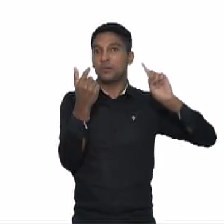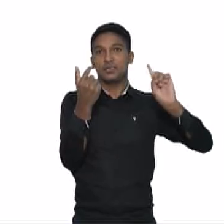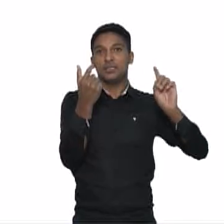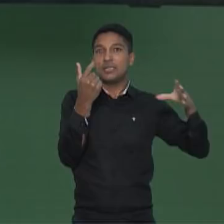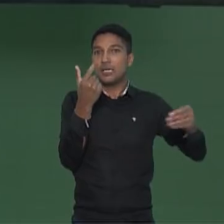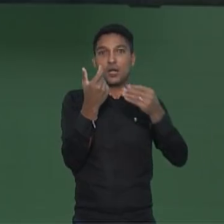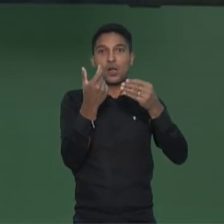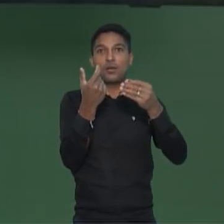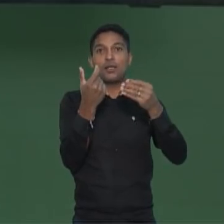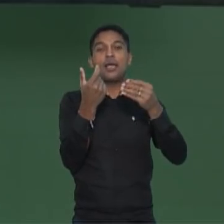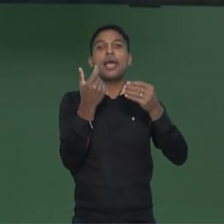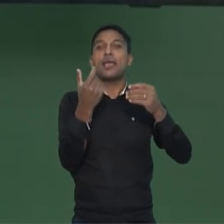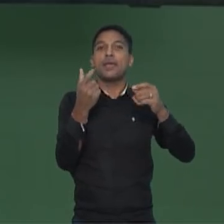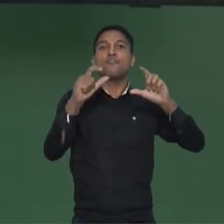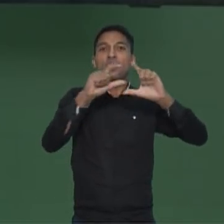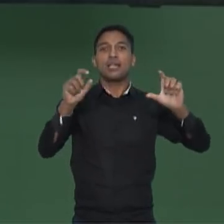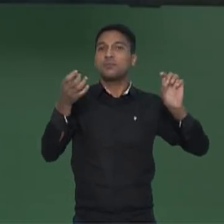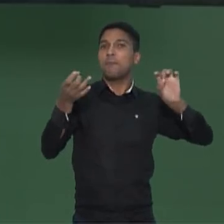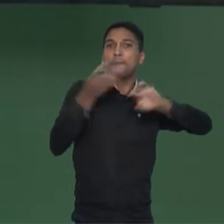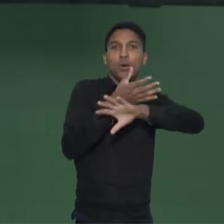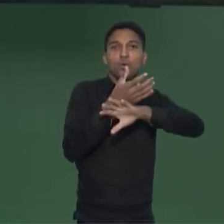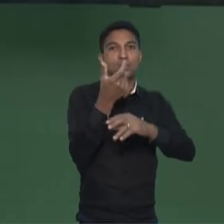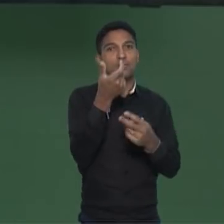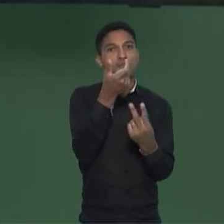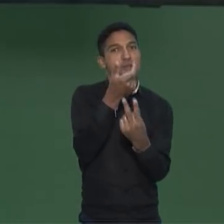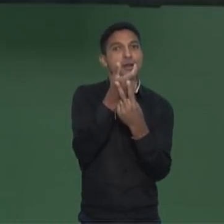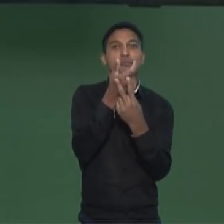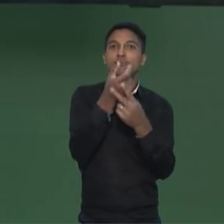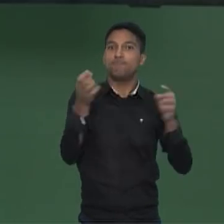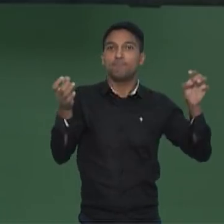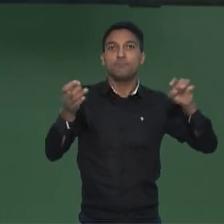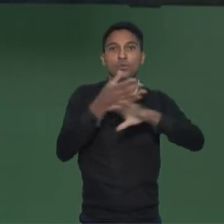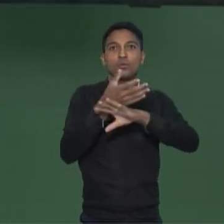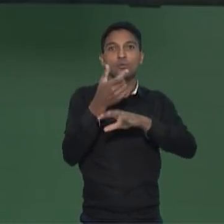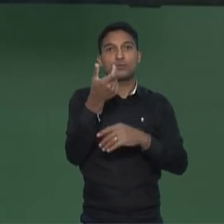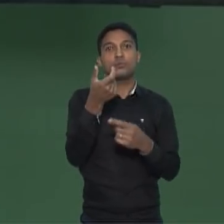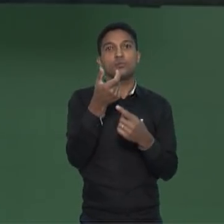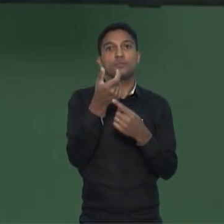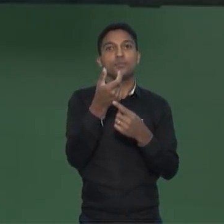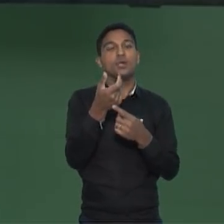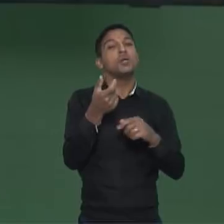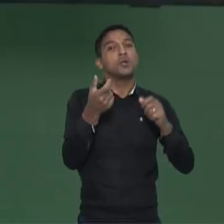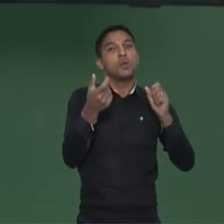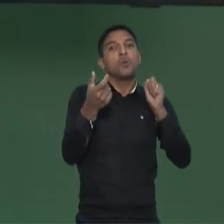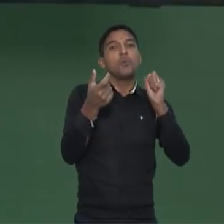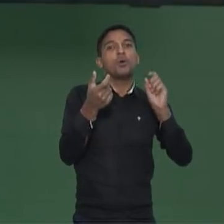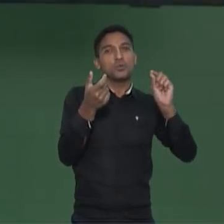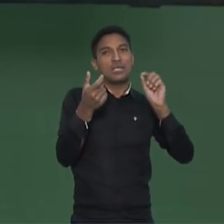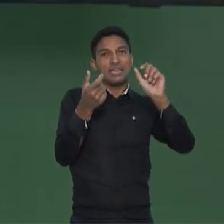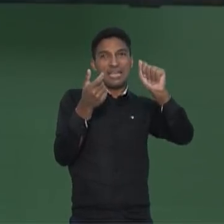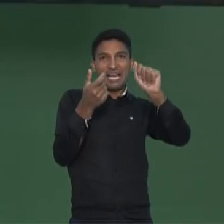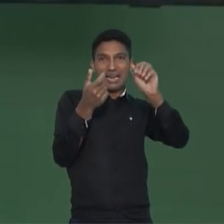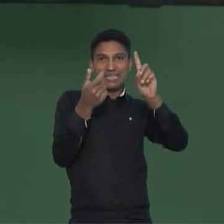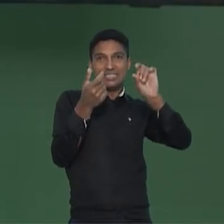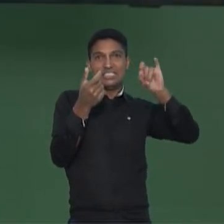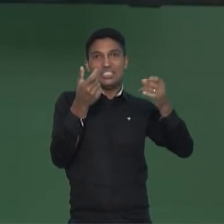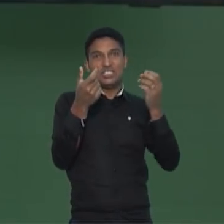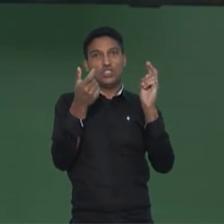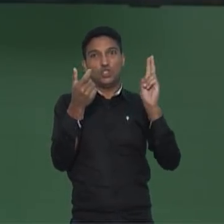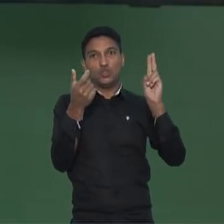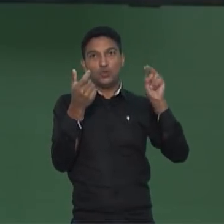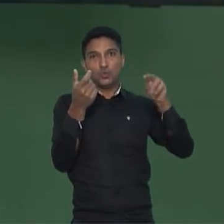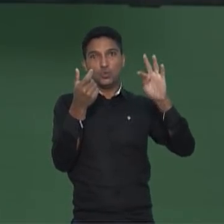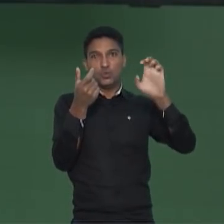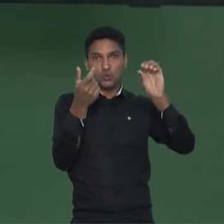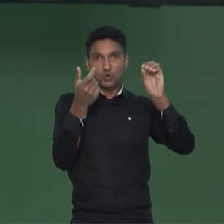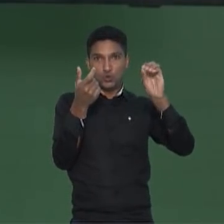mensagem completa. Ele pode vir com uma circunstância, com um adjunto adverbial? Pode. Pode vir com uma